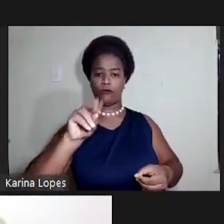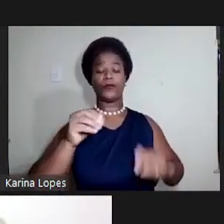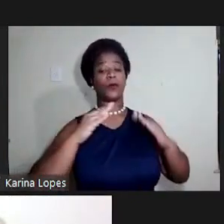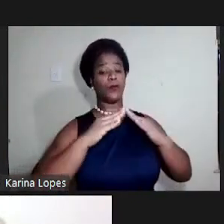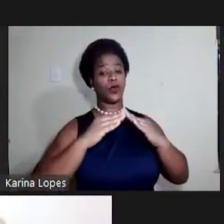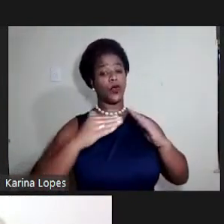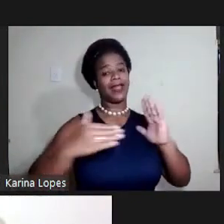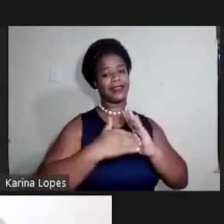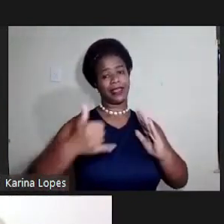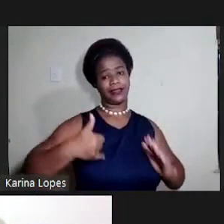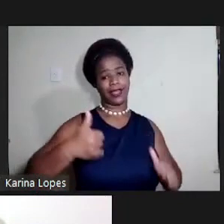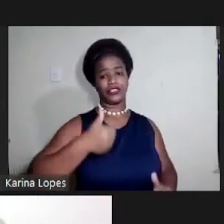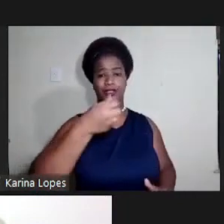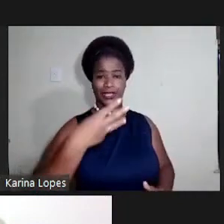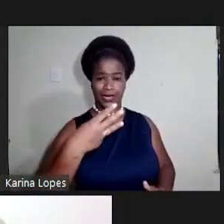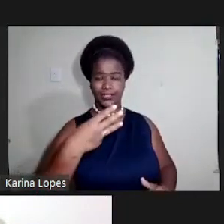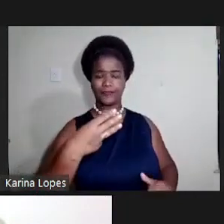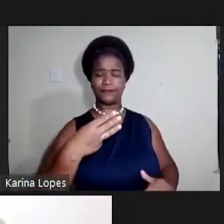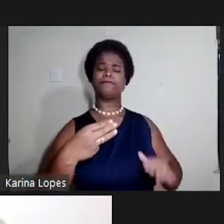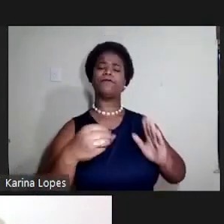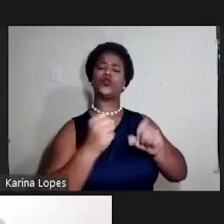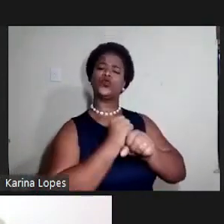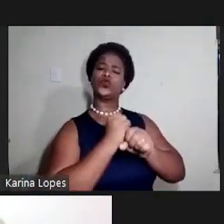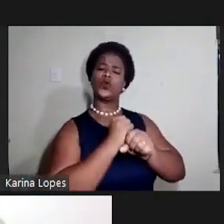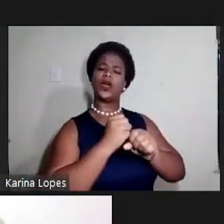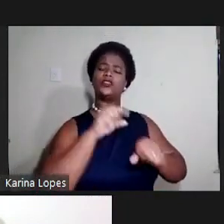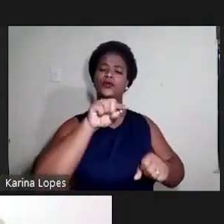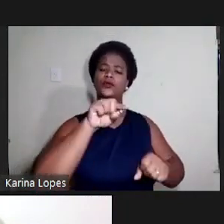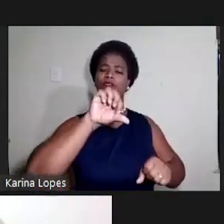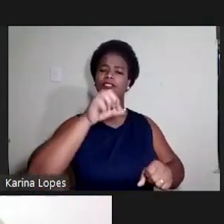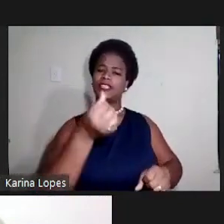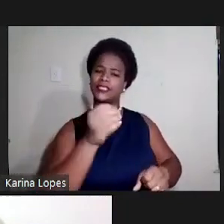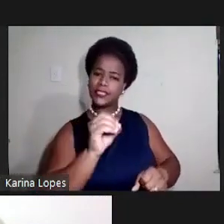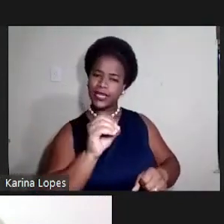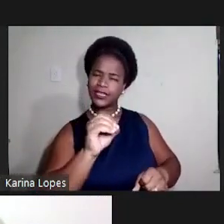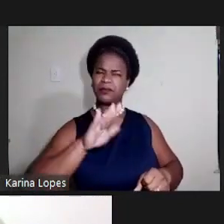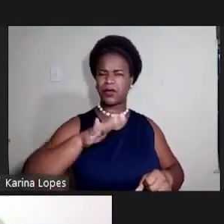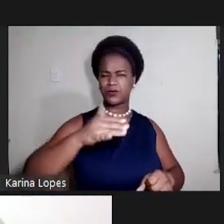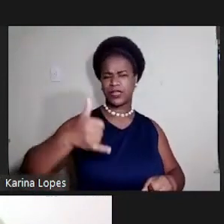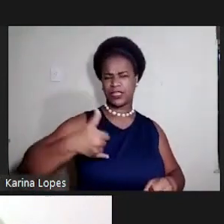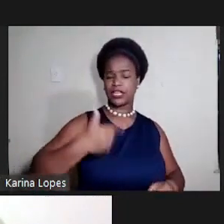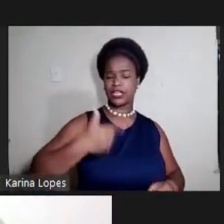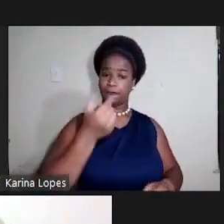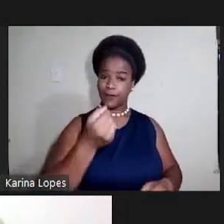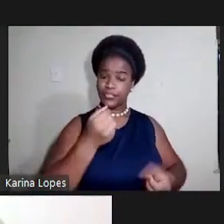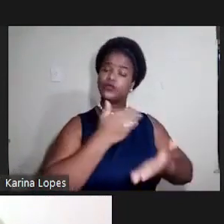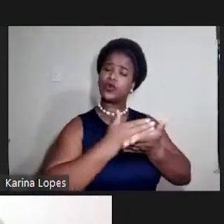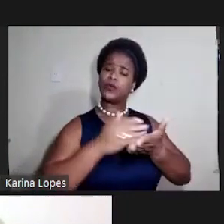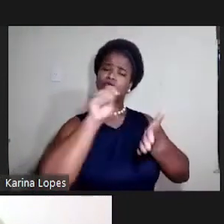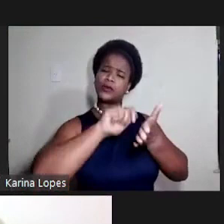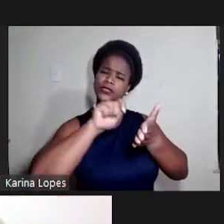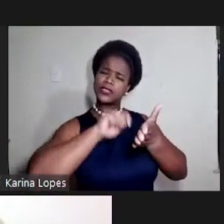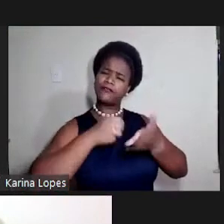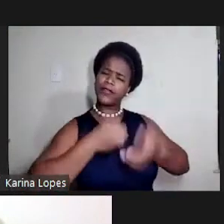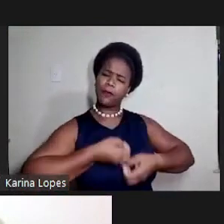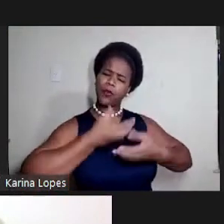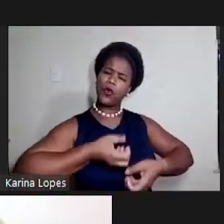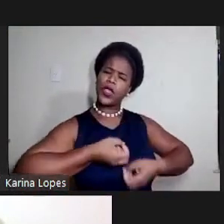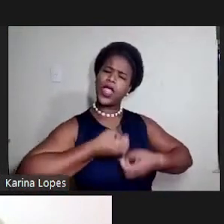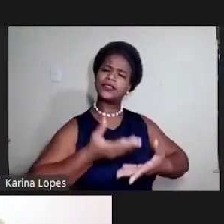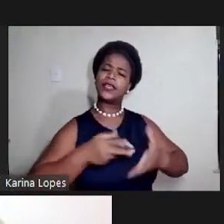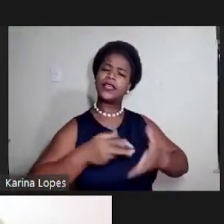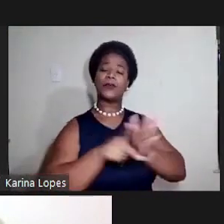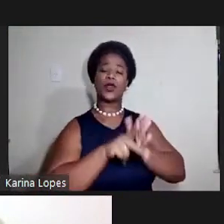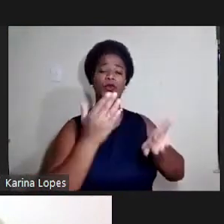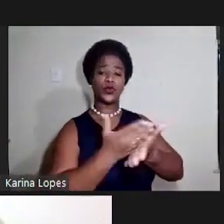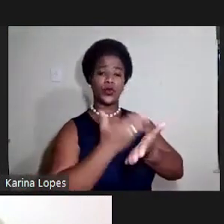final da década de 60, por volta dos 20 anos, começou a escrever poesia no caderno B do